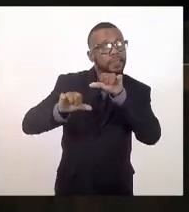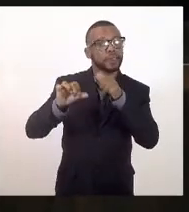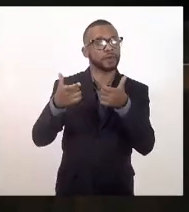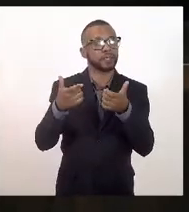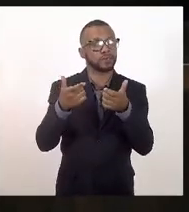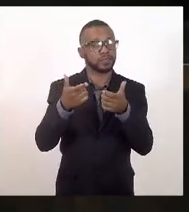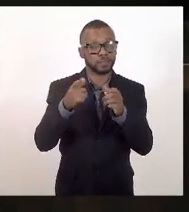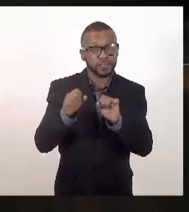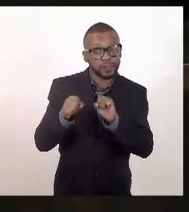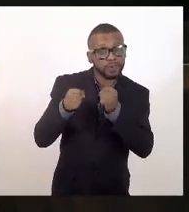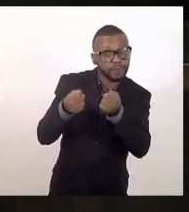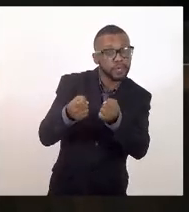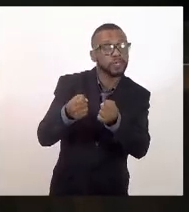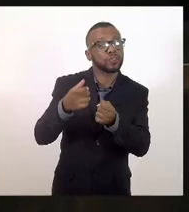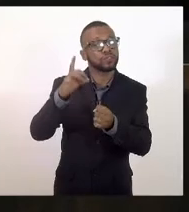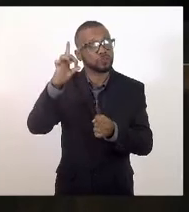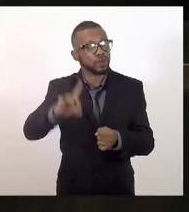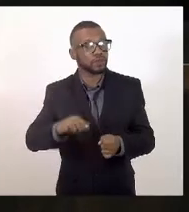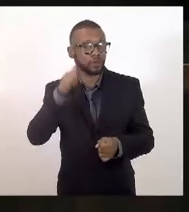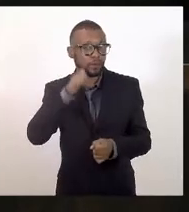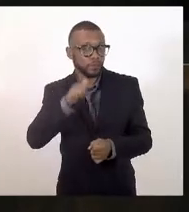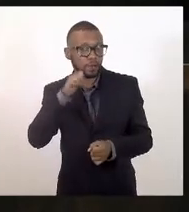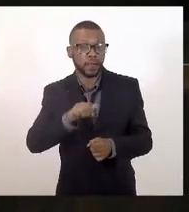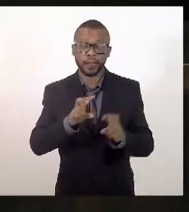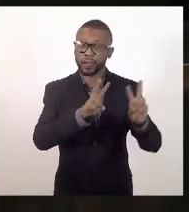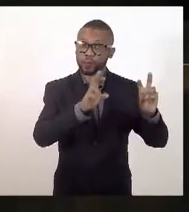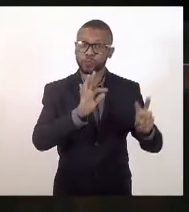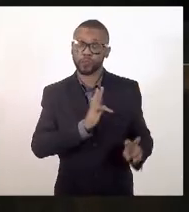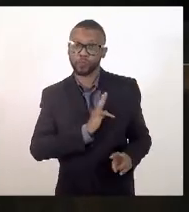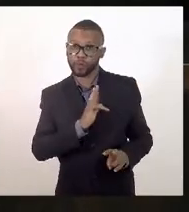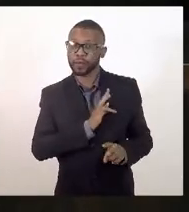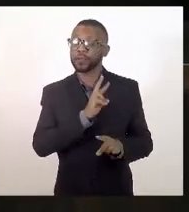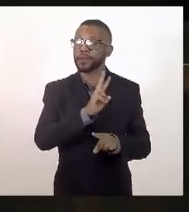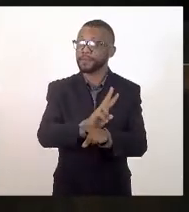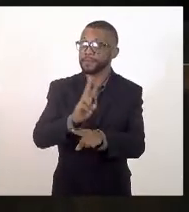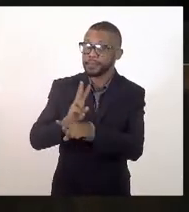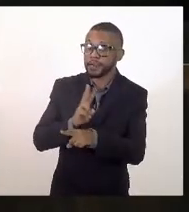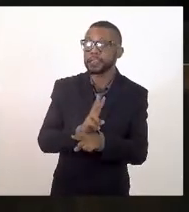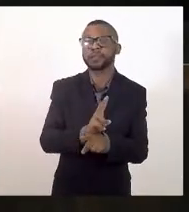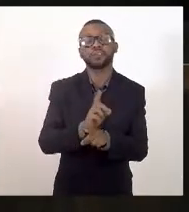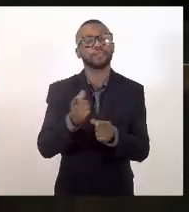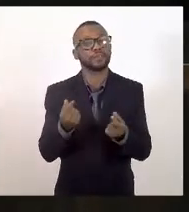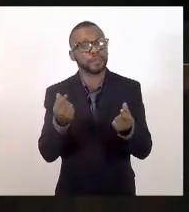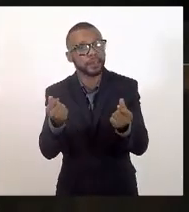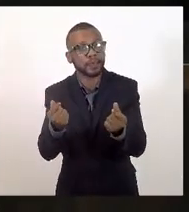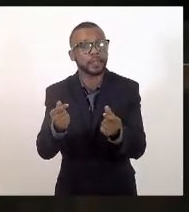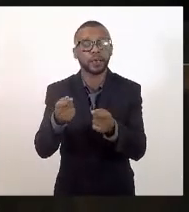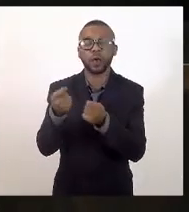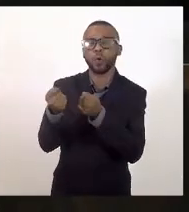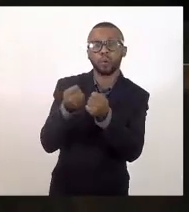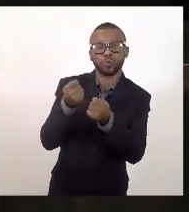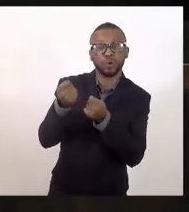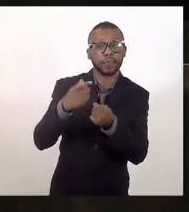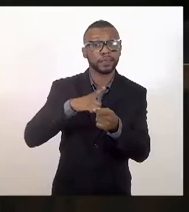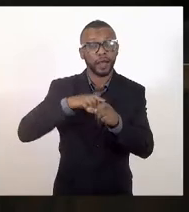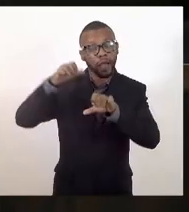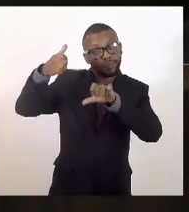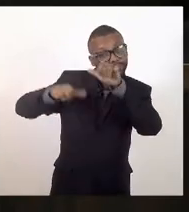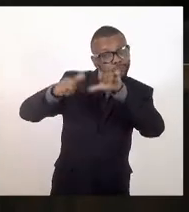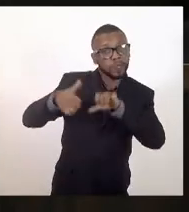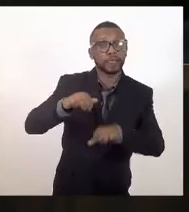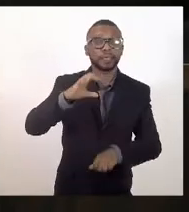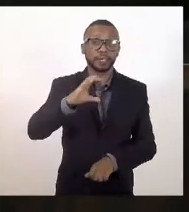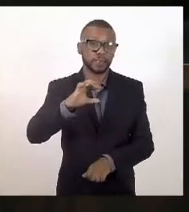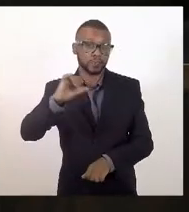Direitos da Mulher, de Segurança Pública, Ação de Polícia, de Orçamento, Finanças, Fiscalização Financeira e Controle. Para emitir parecer pela Comissão de Constituição e Justiça,